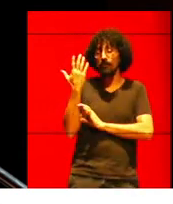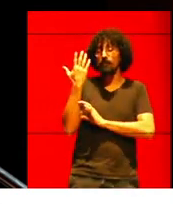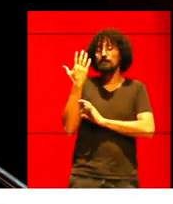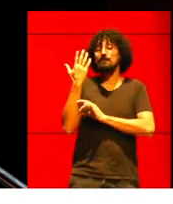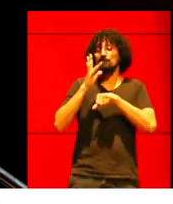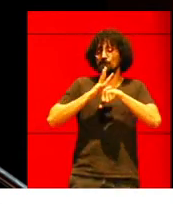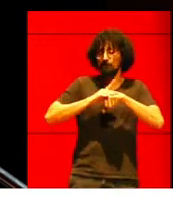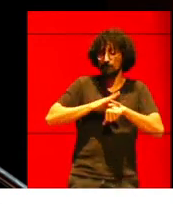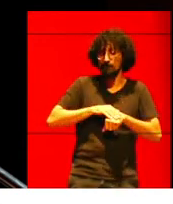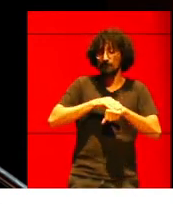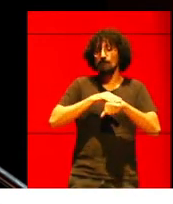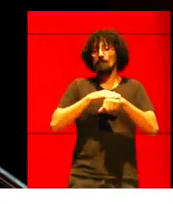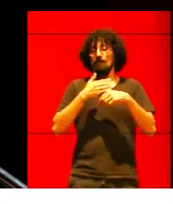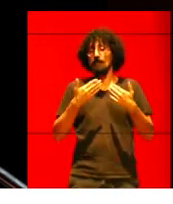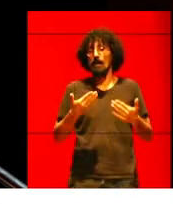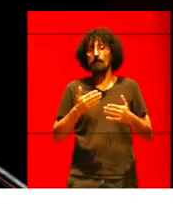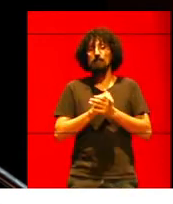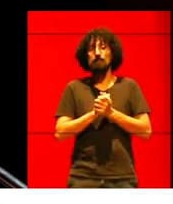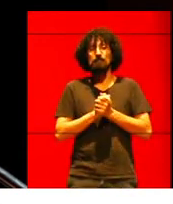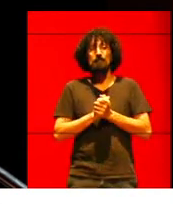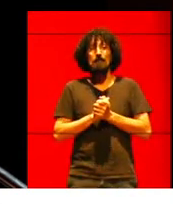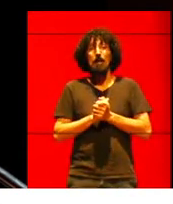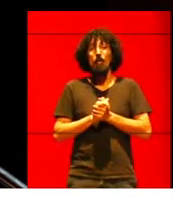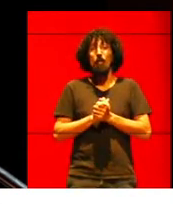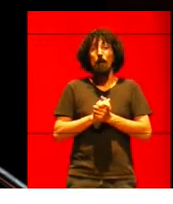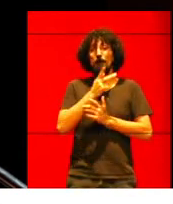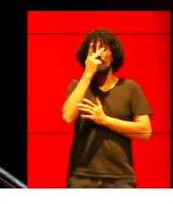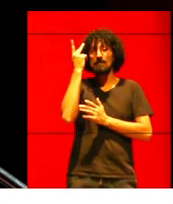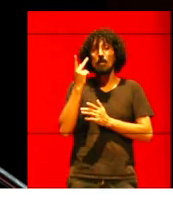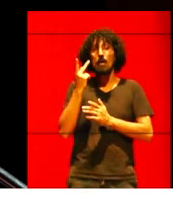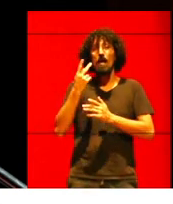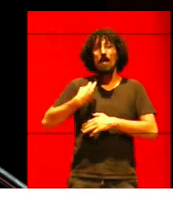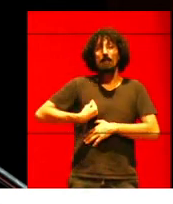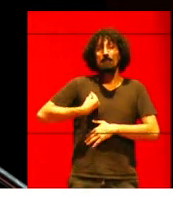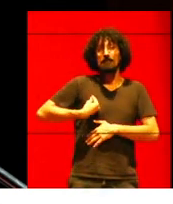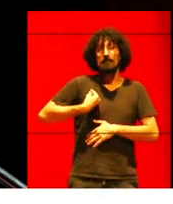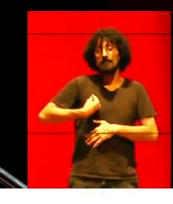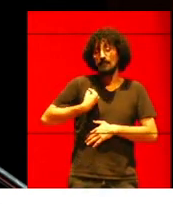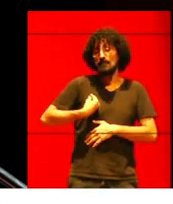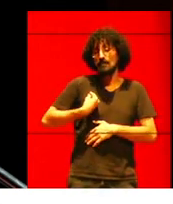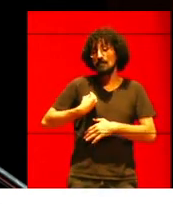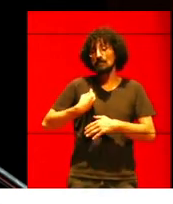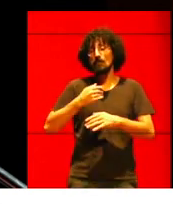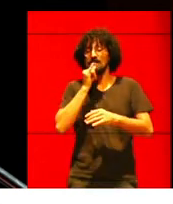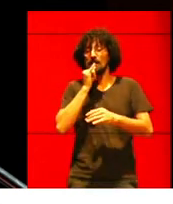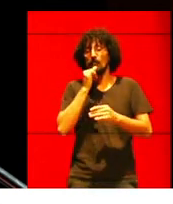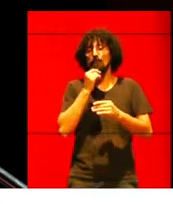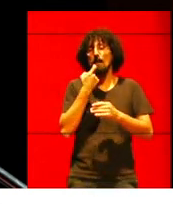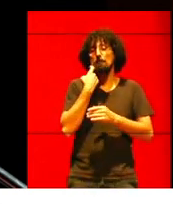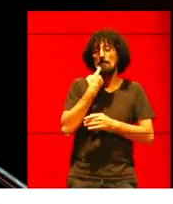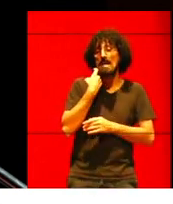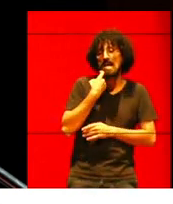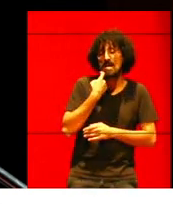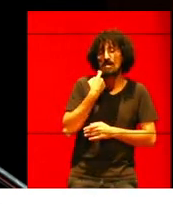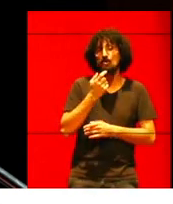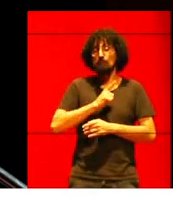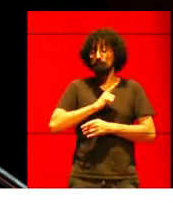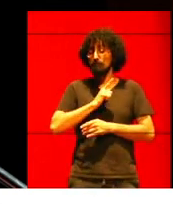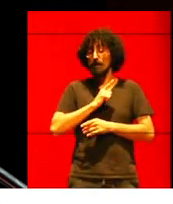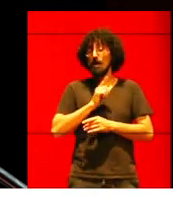que vivem aonde, pessoal? Em ambientes aquáticos, certo? Eu já vi cair questão no